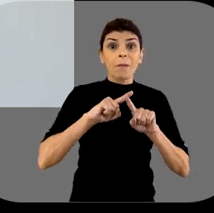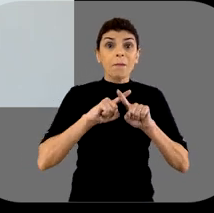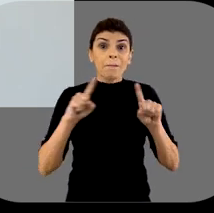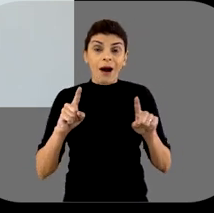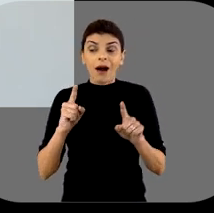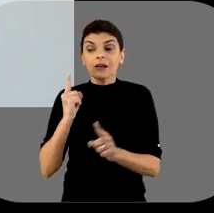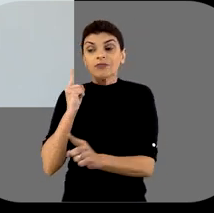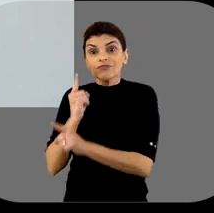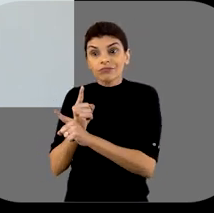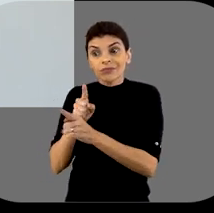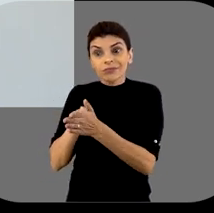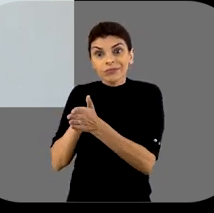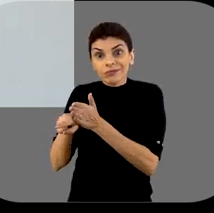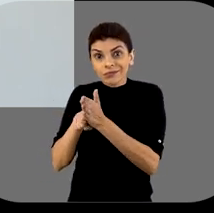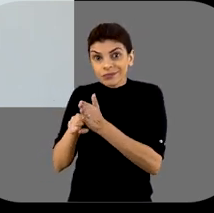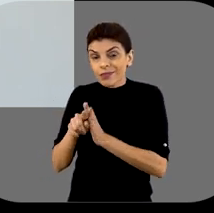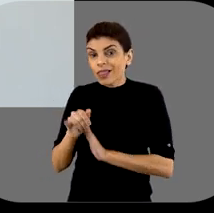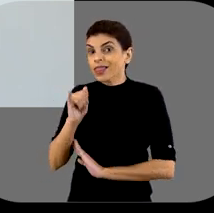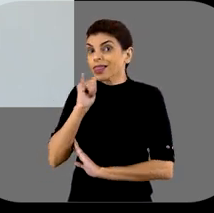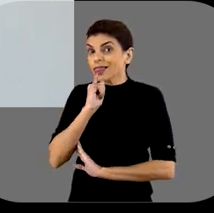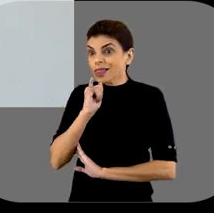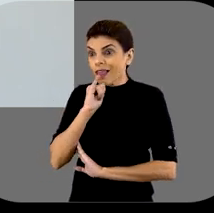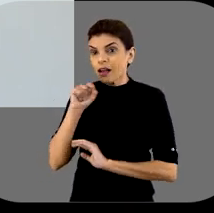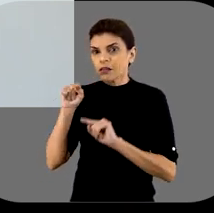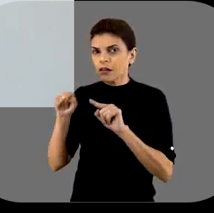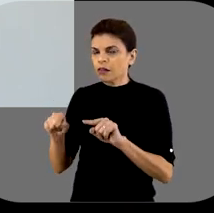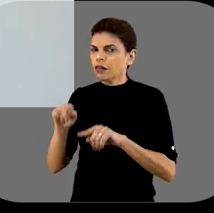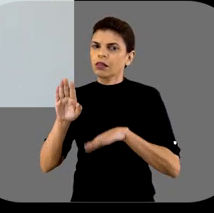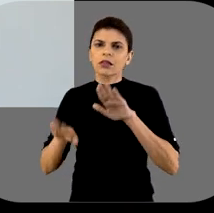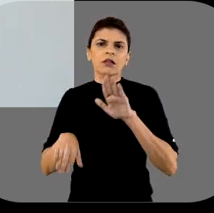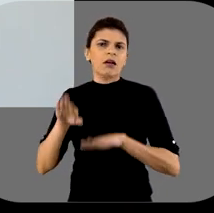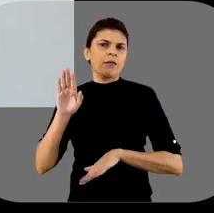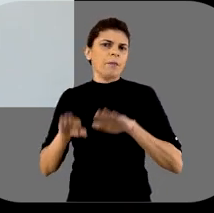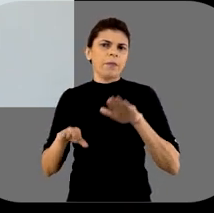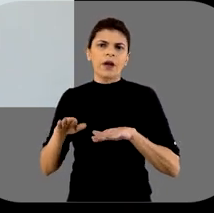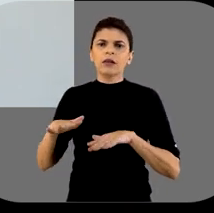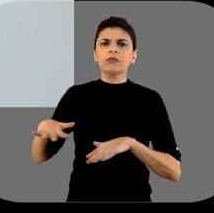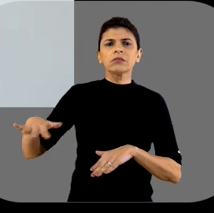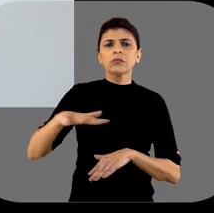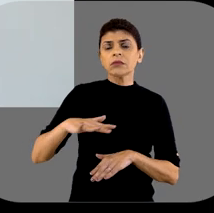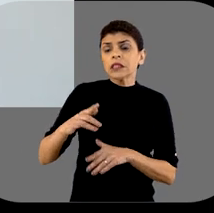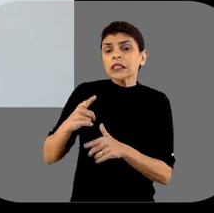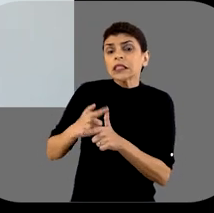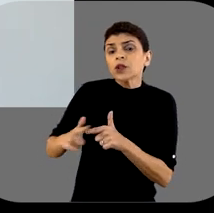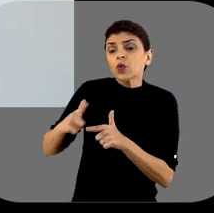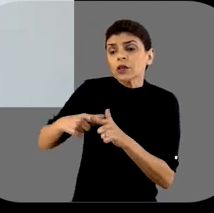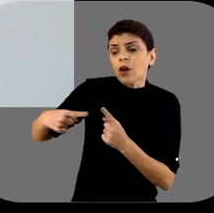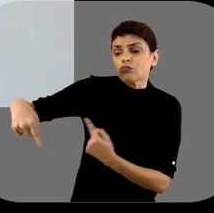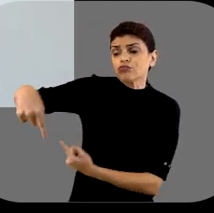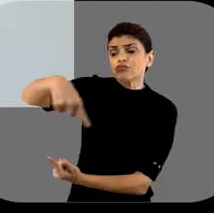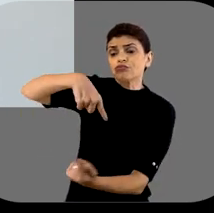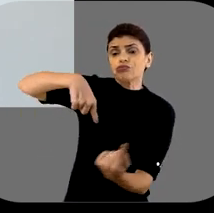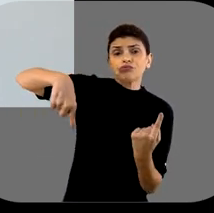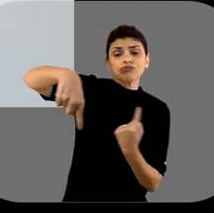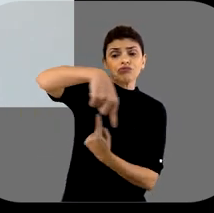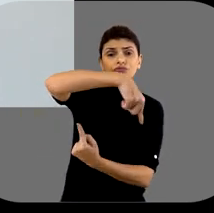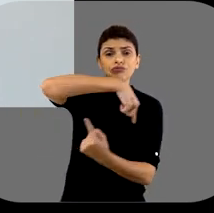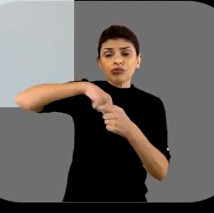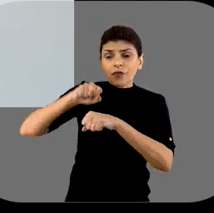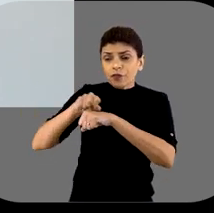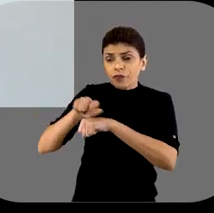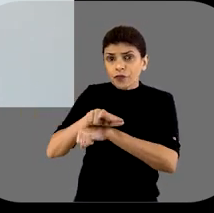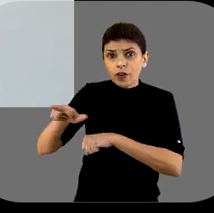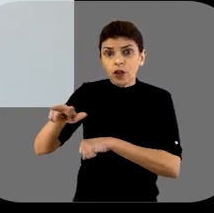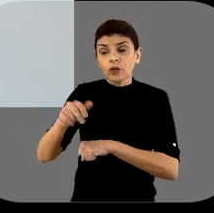e que, na verdade, o valor diagnóstico do teste vai depender, na verdade, da circulação do vírus na população. Então,